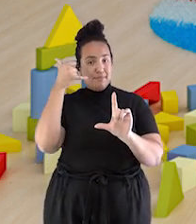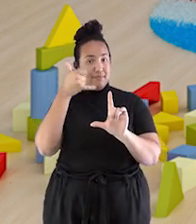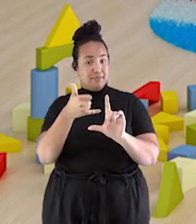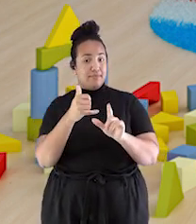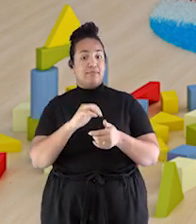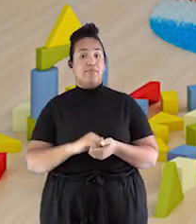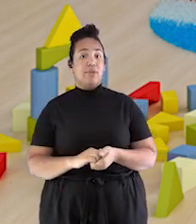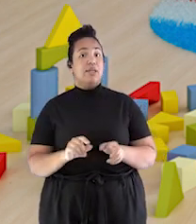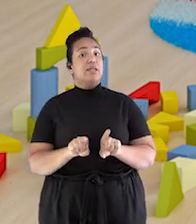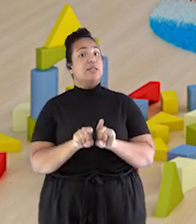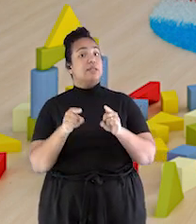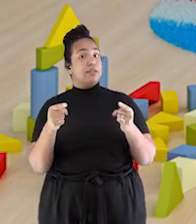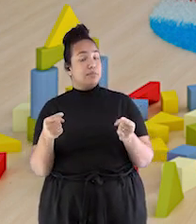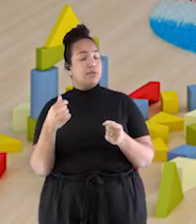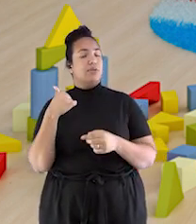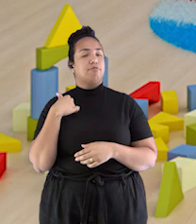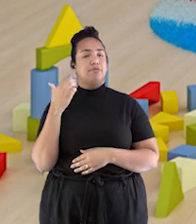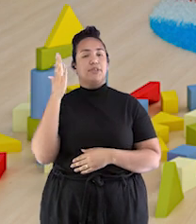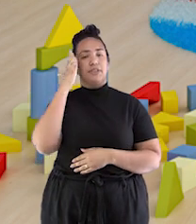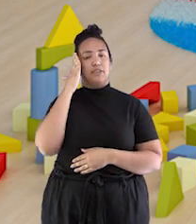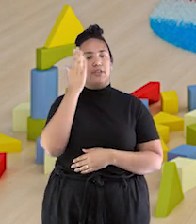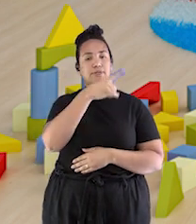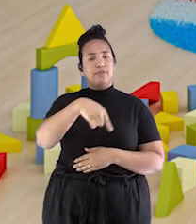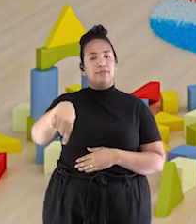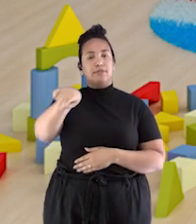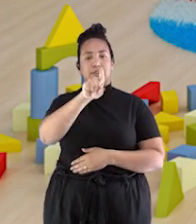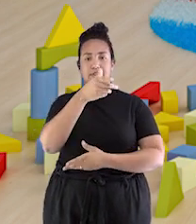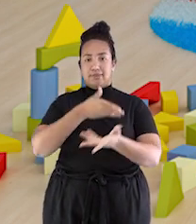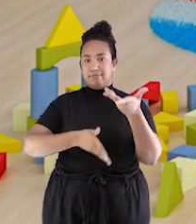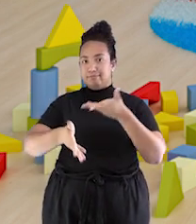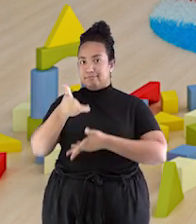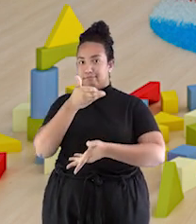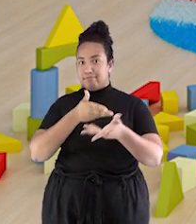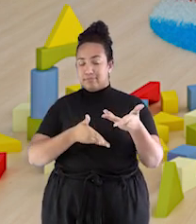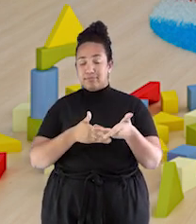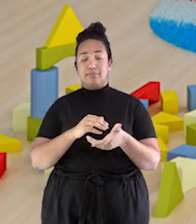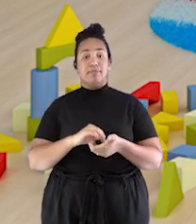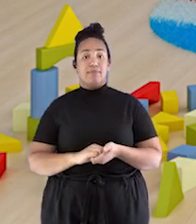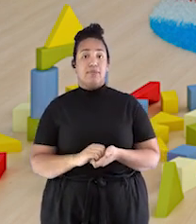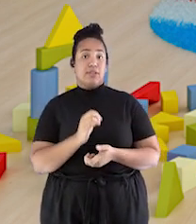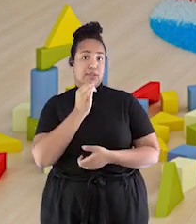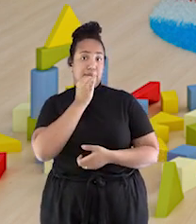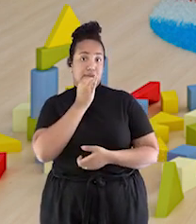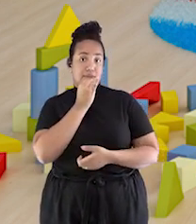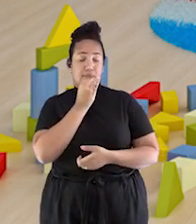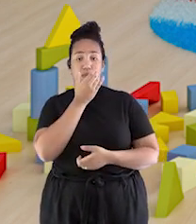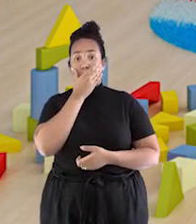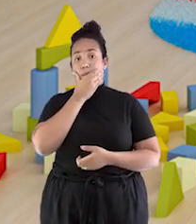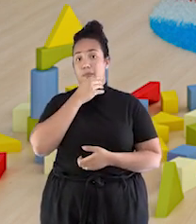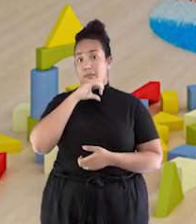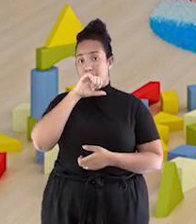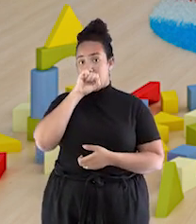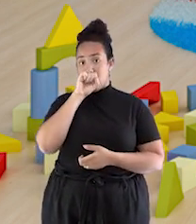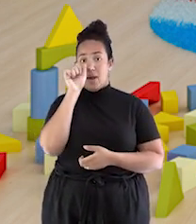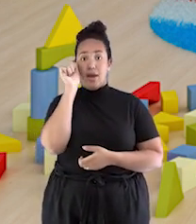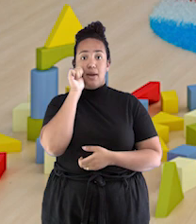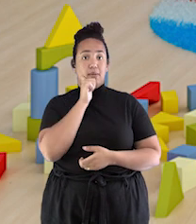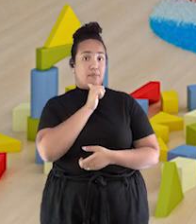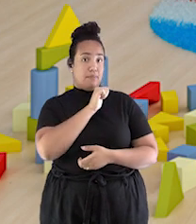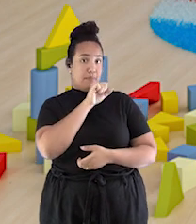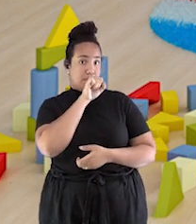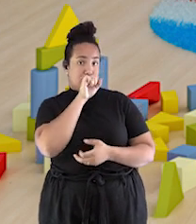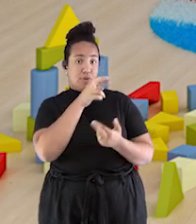Outra maneira também de saber que você está aí nos acompanhando é quando o seu responsável envia sua